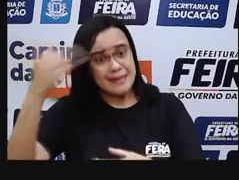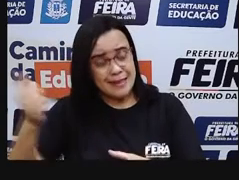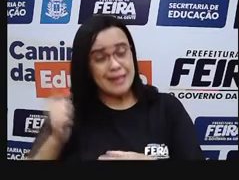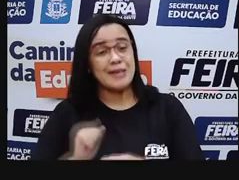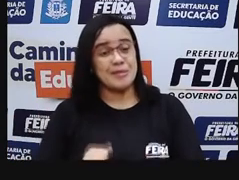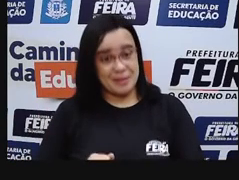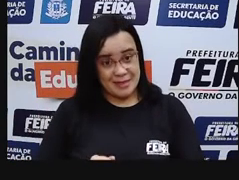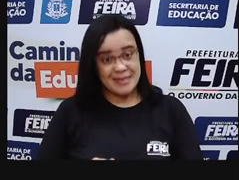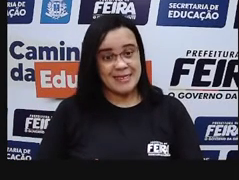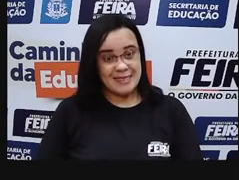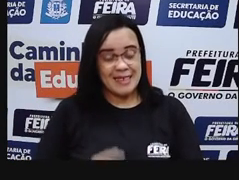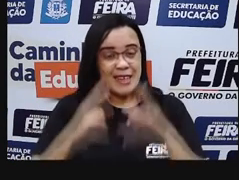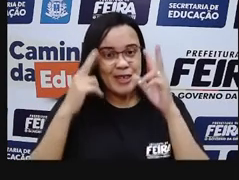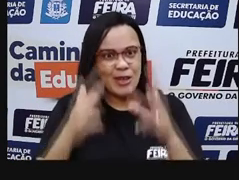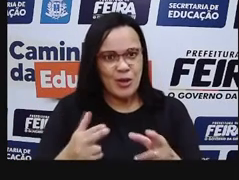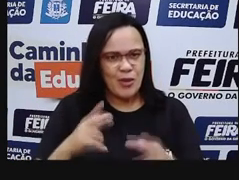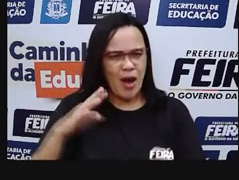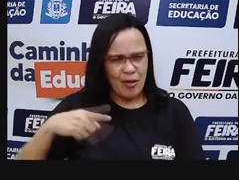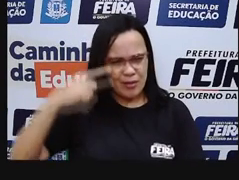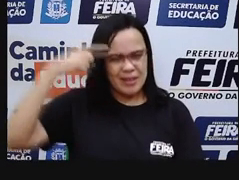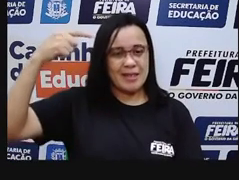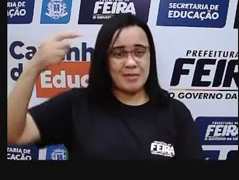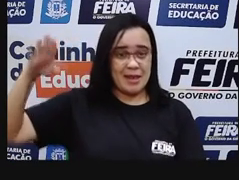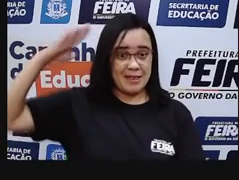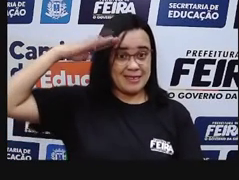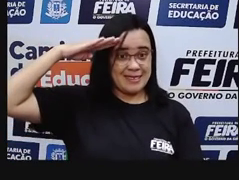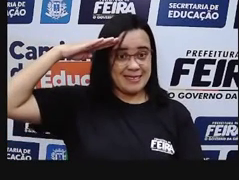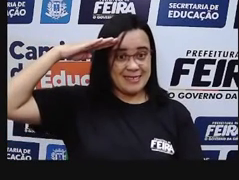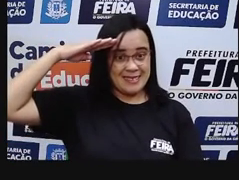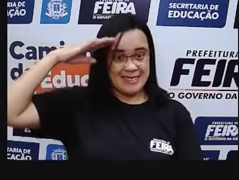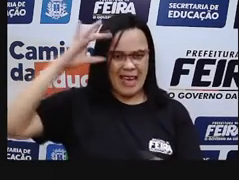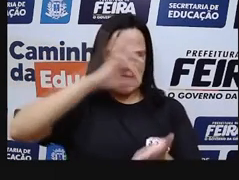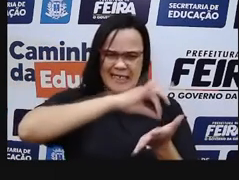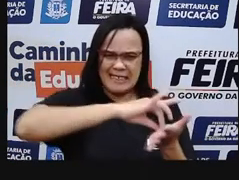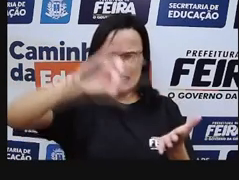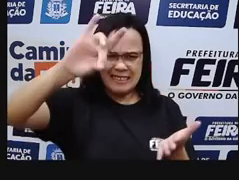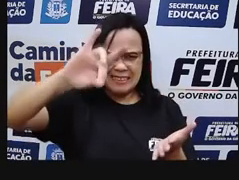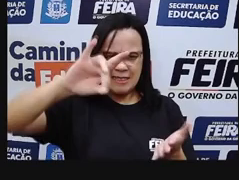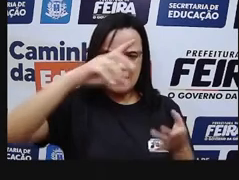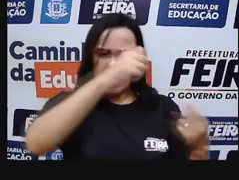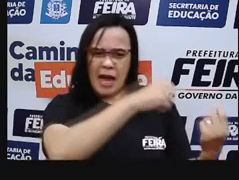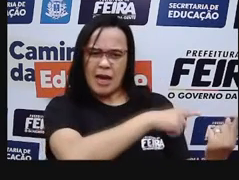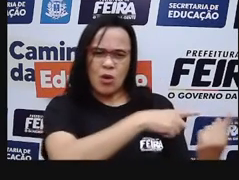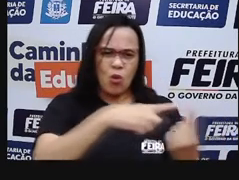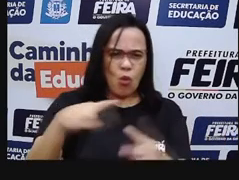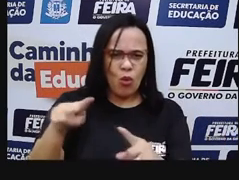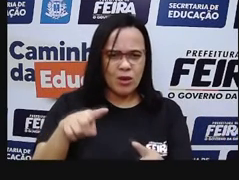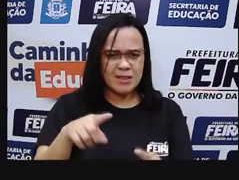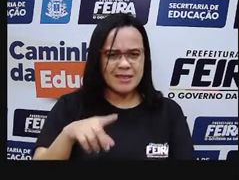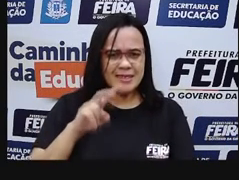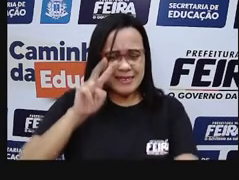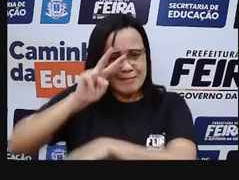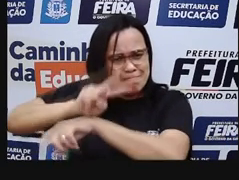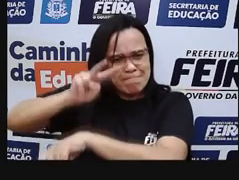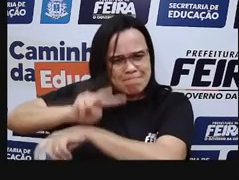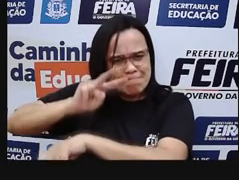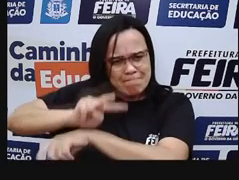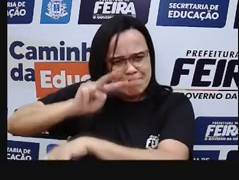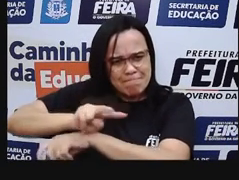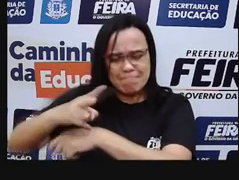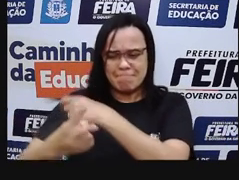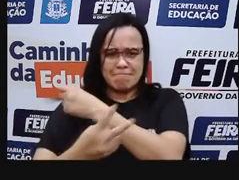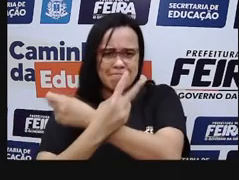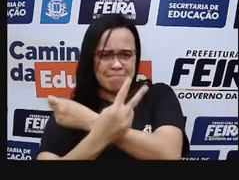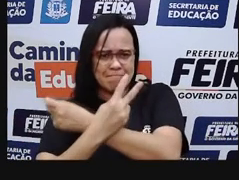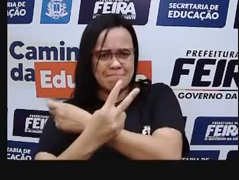então começa a produzir anticorpos então isso quer dizer que o microrganismo que está